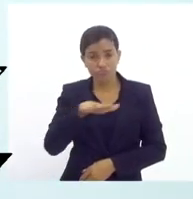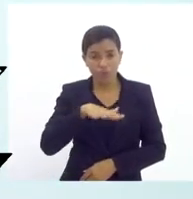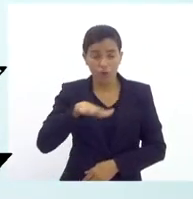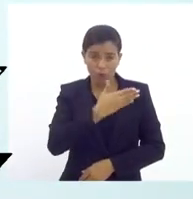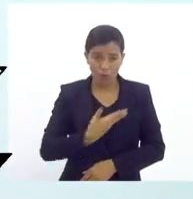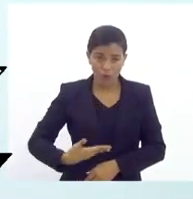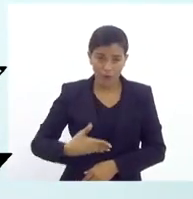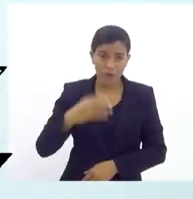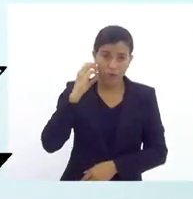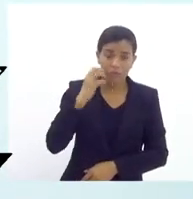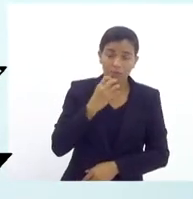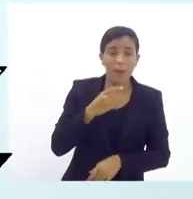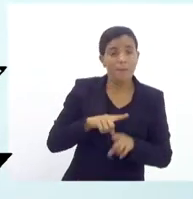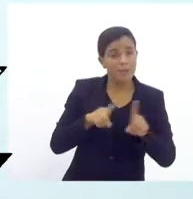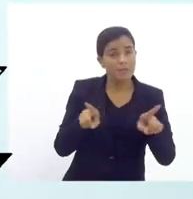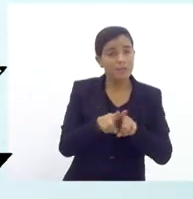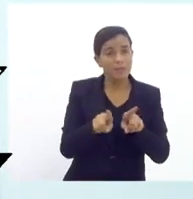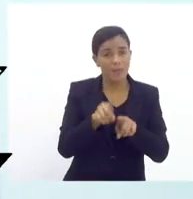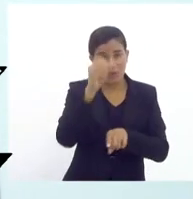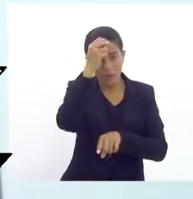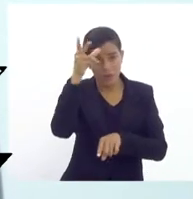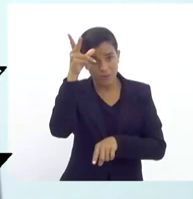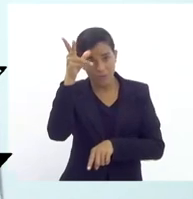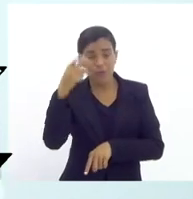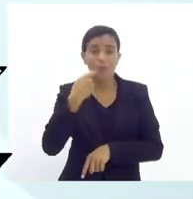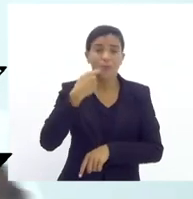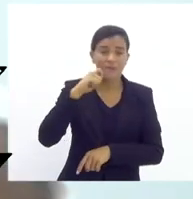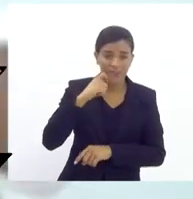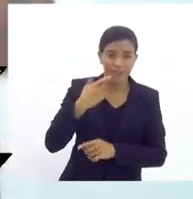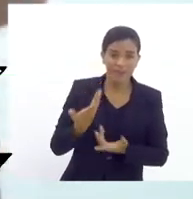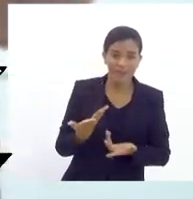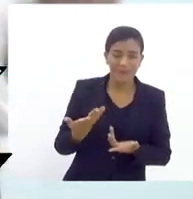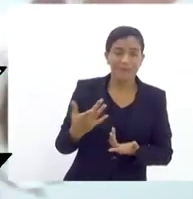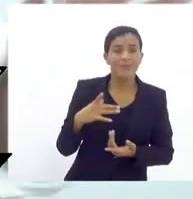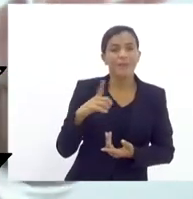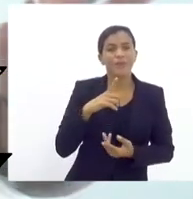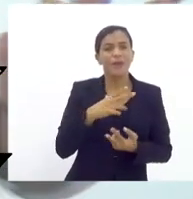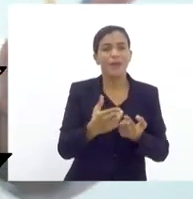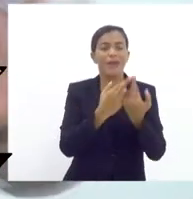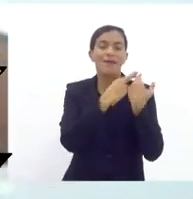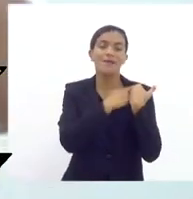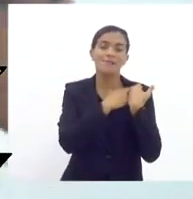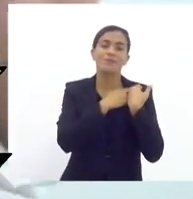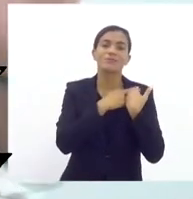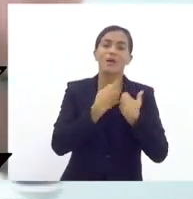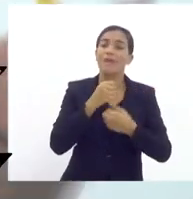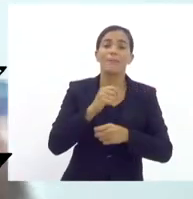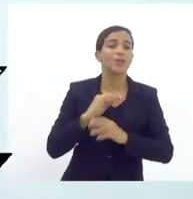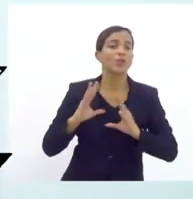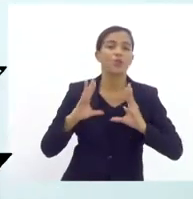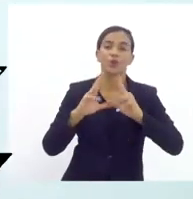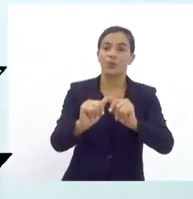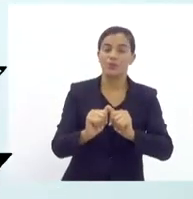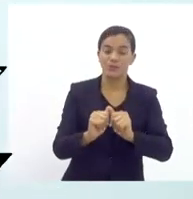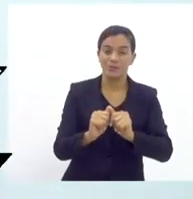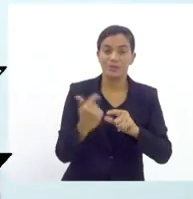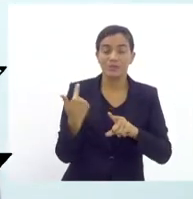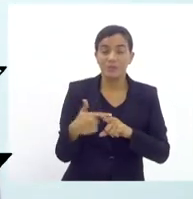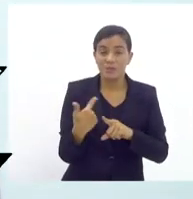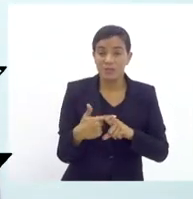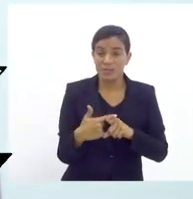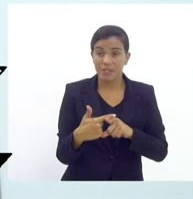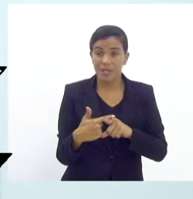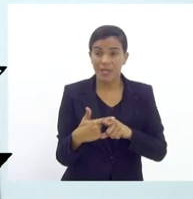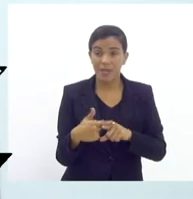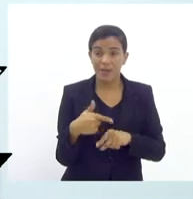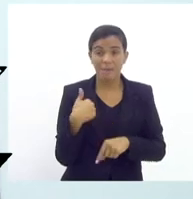Governador mas também o município no lugar do seu Prefeito eu acho que a responsabilidade tem que ser para todos porque quando é